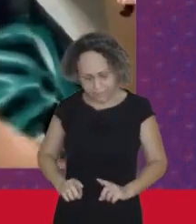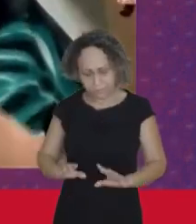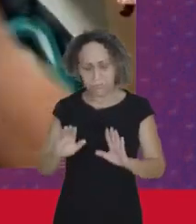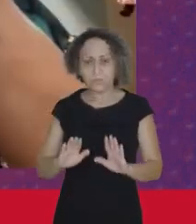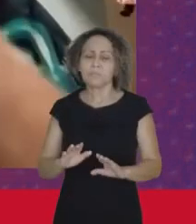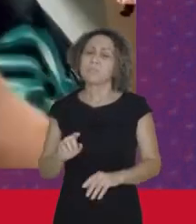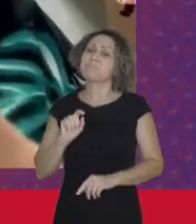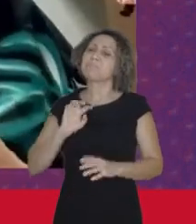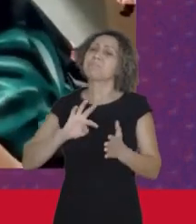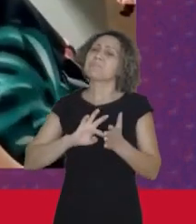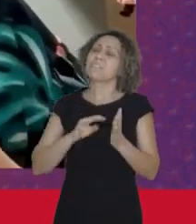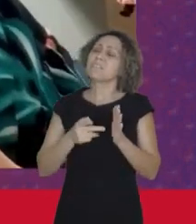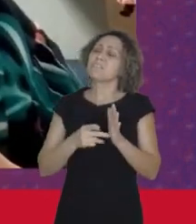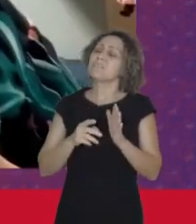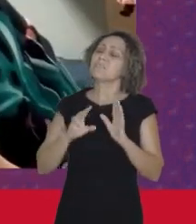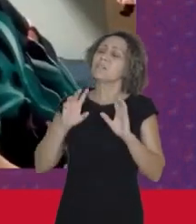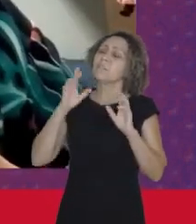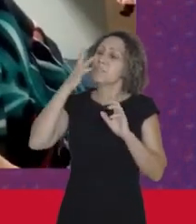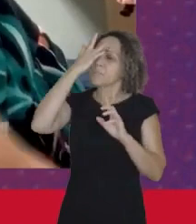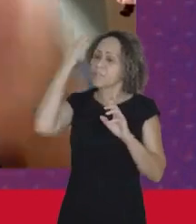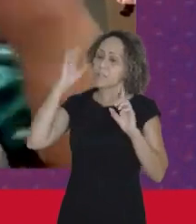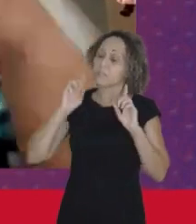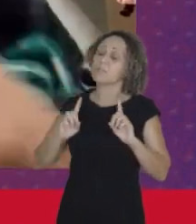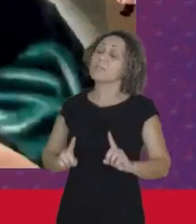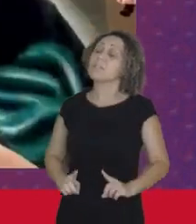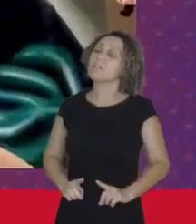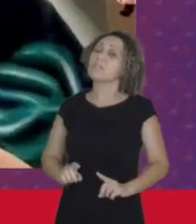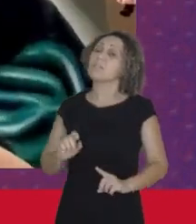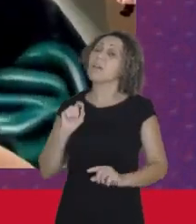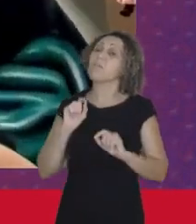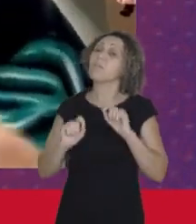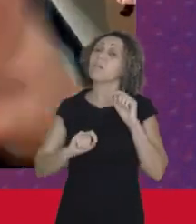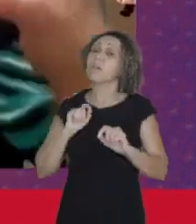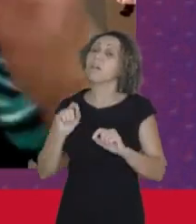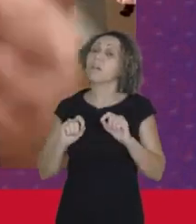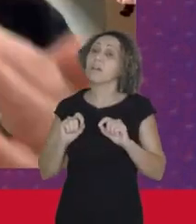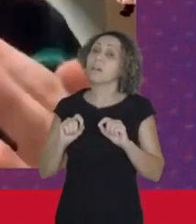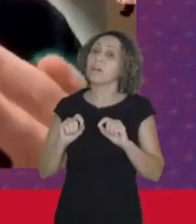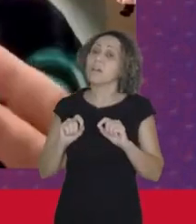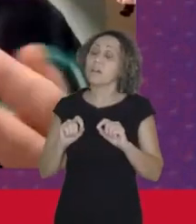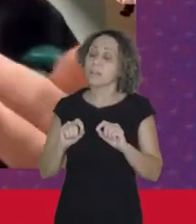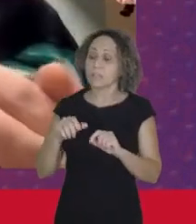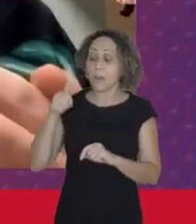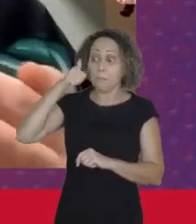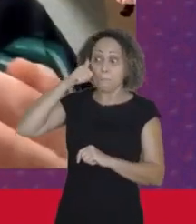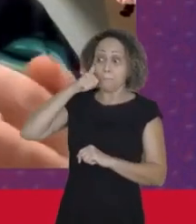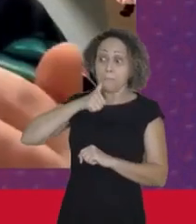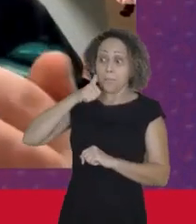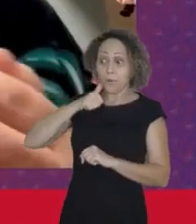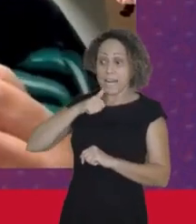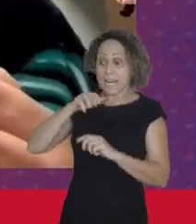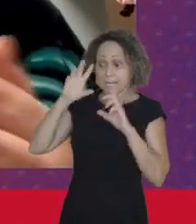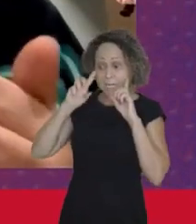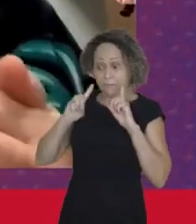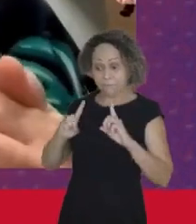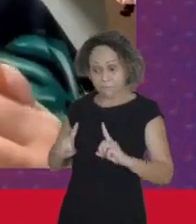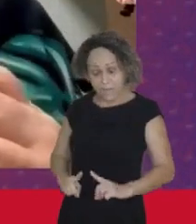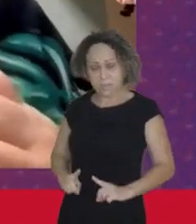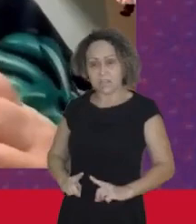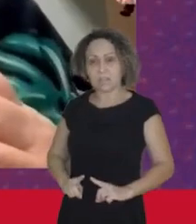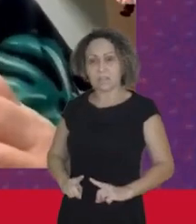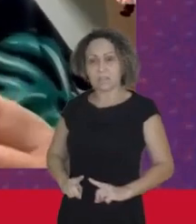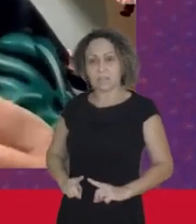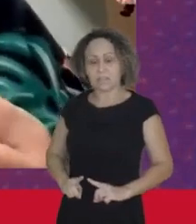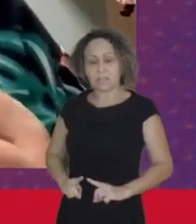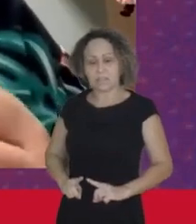em interação com os determinantes sociais é uma coisa. Ser mulher com deficiência